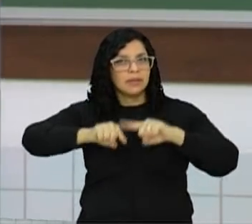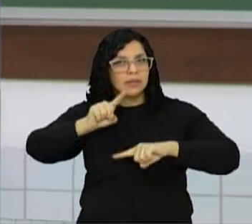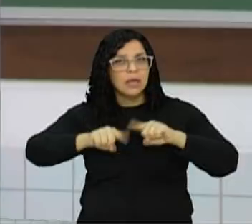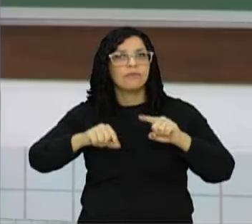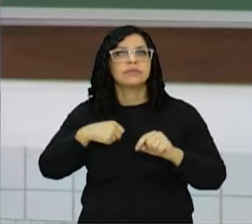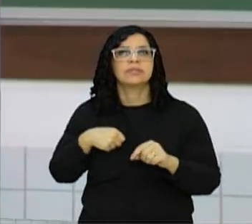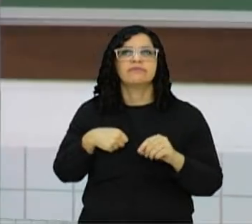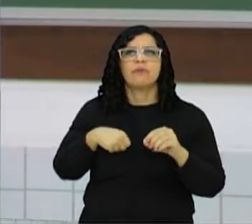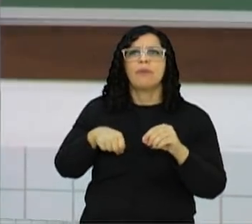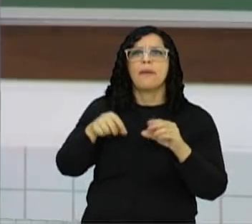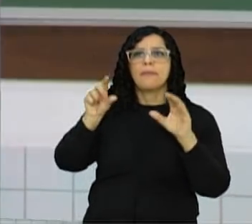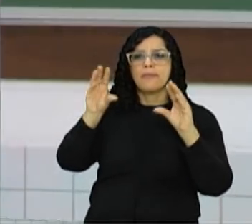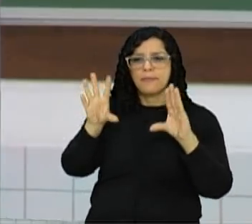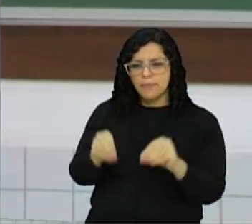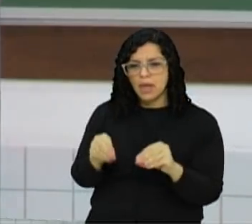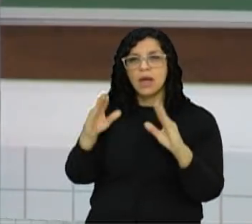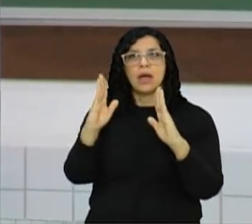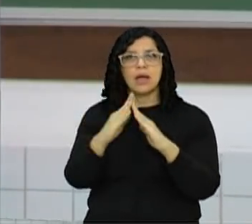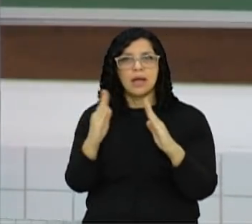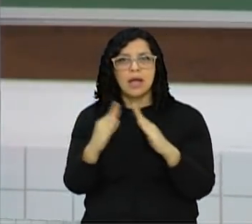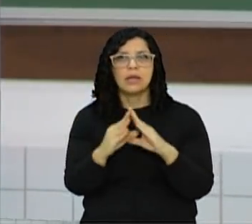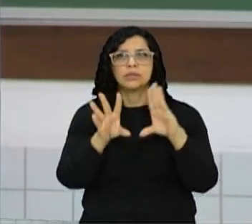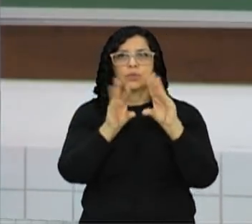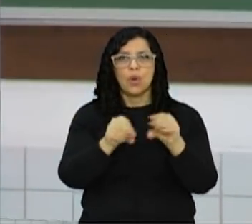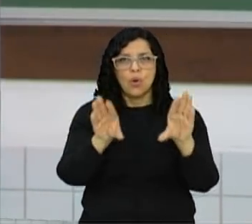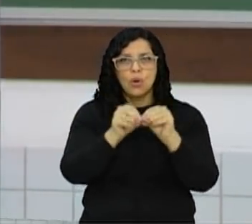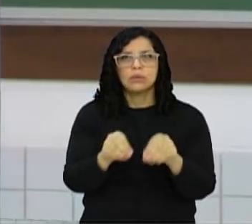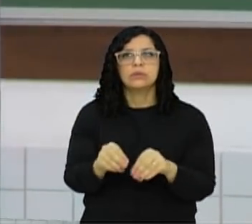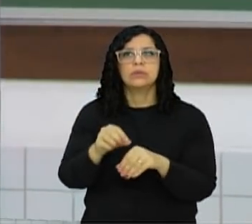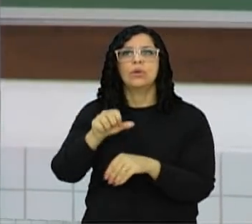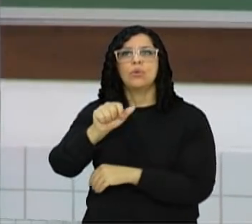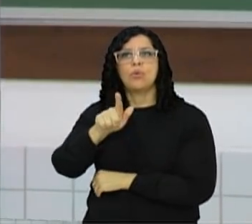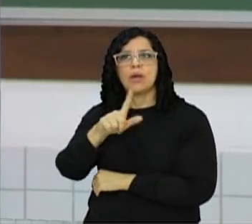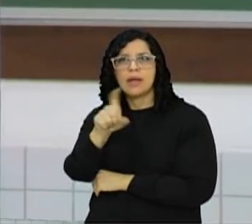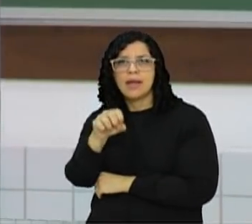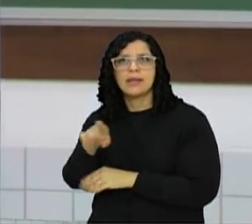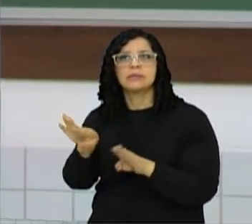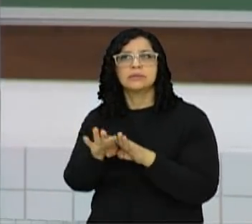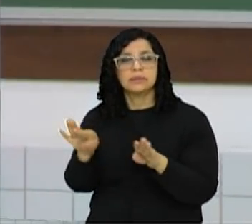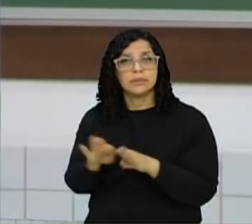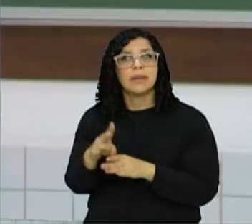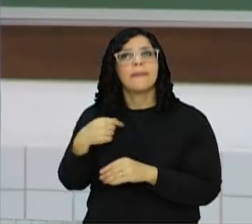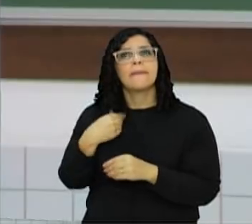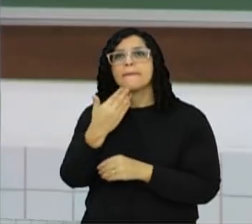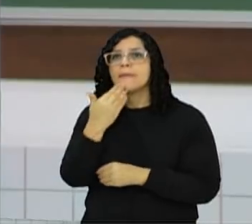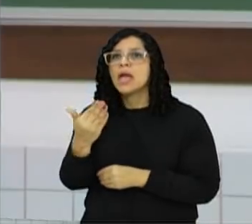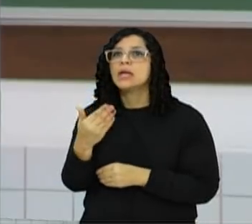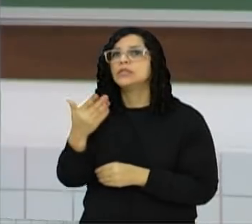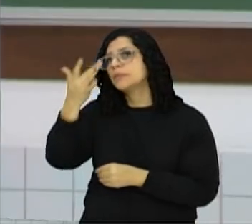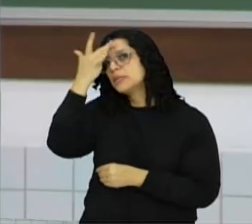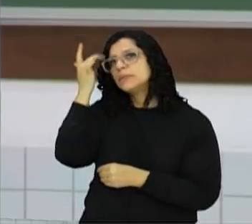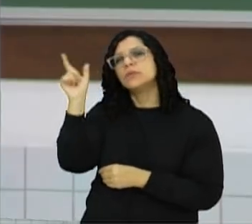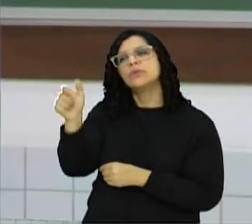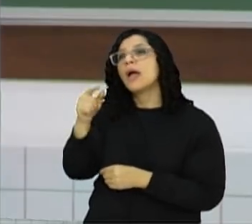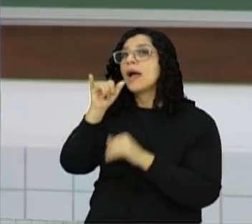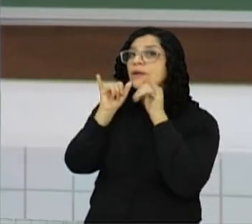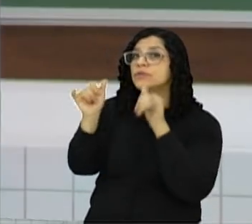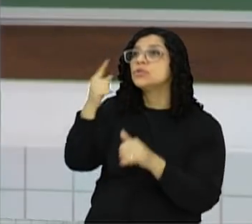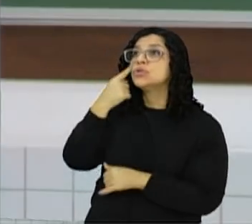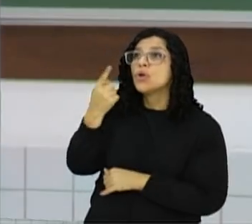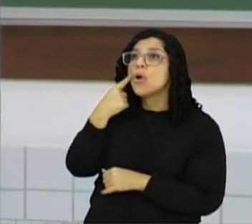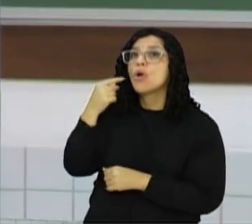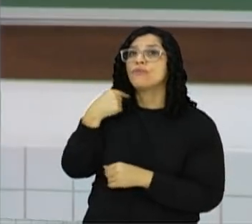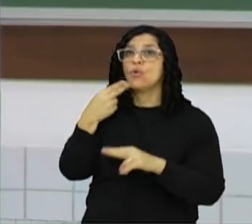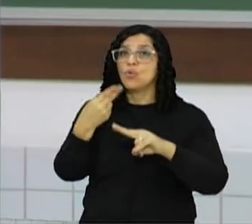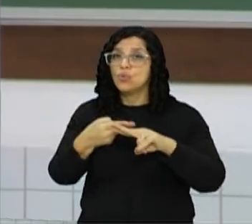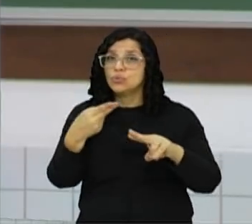vocês peguem na casa de vocês, como algodão ou a gaze ou outros materiais, peça autorização. Avise o